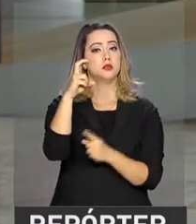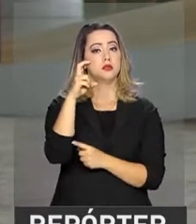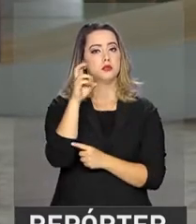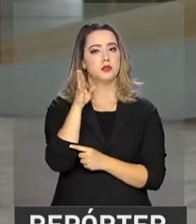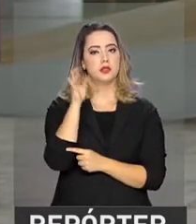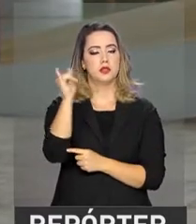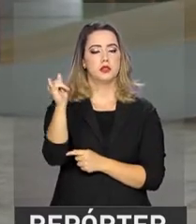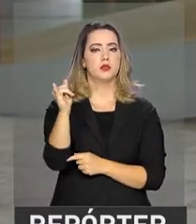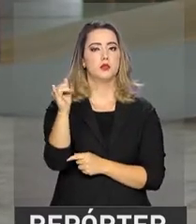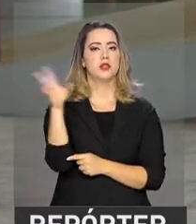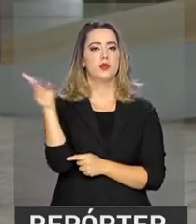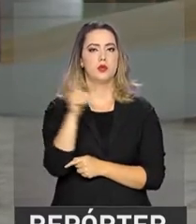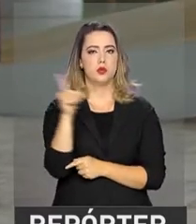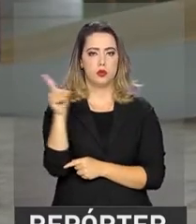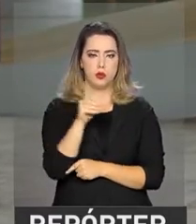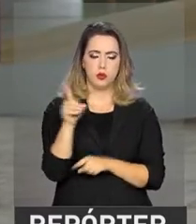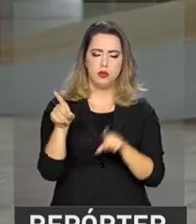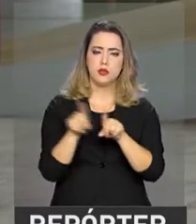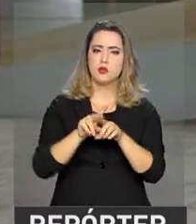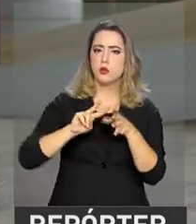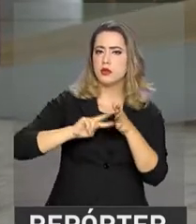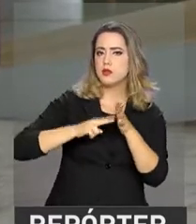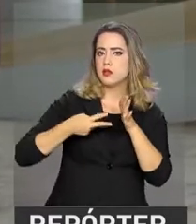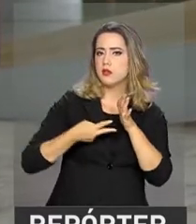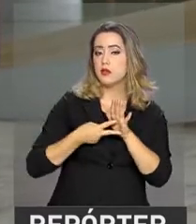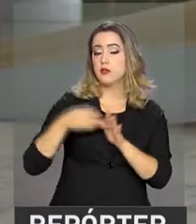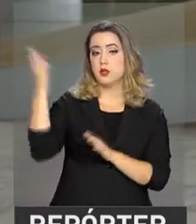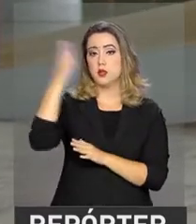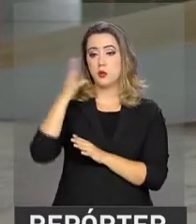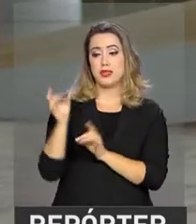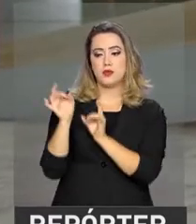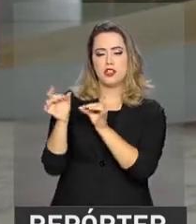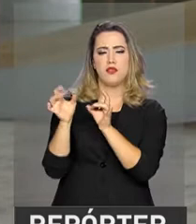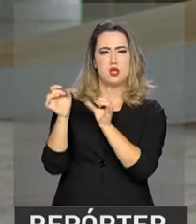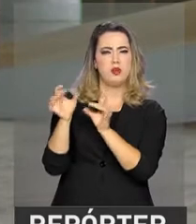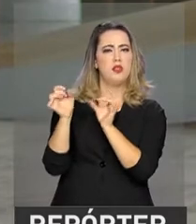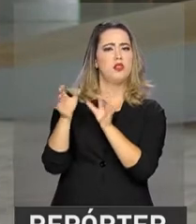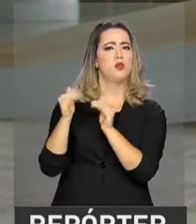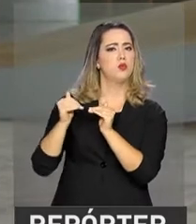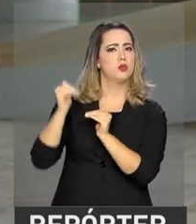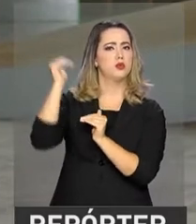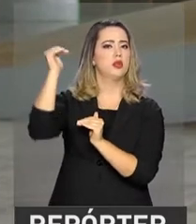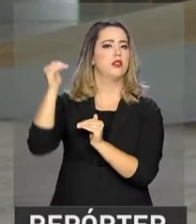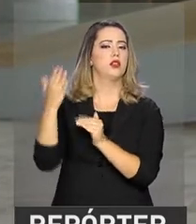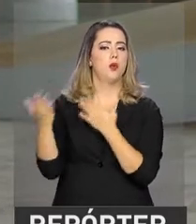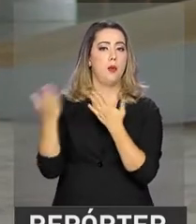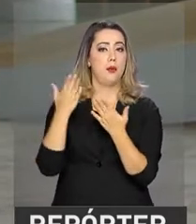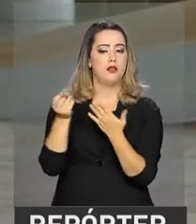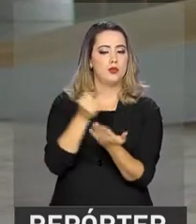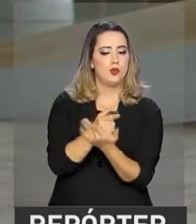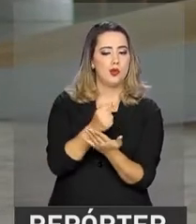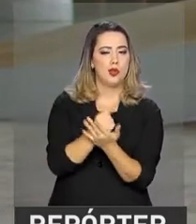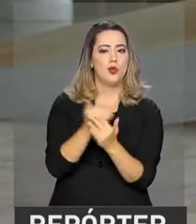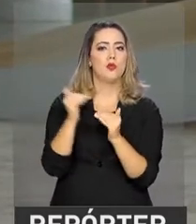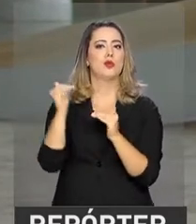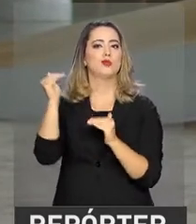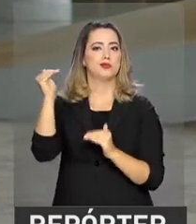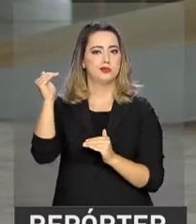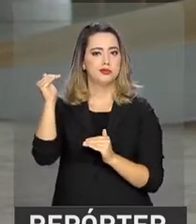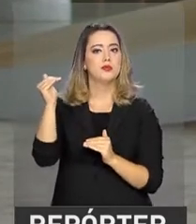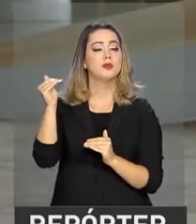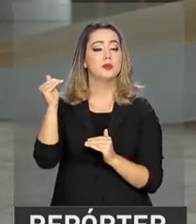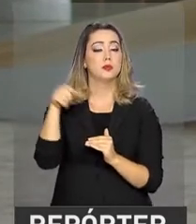200 milhões de dólares isso significa que o brasil mais vendeu do que comprou do exterior bens mercadorias e